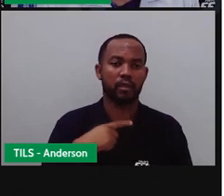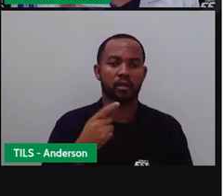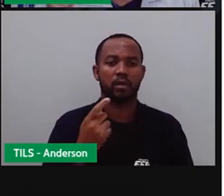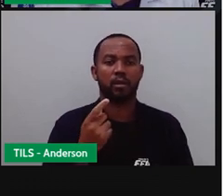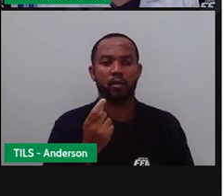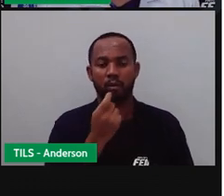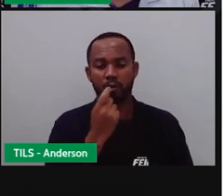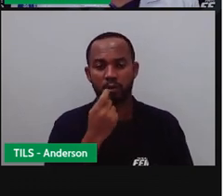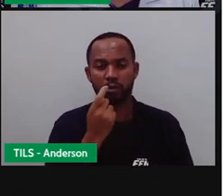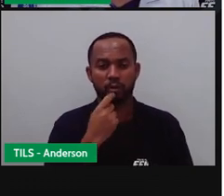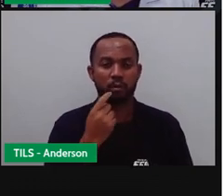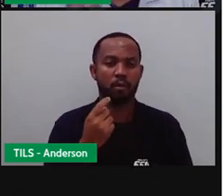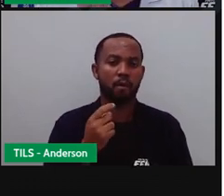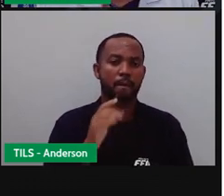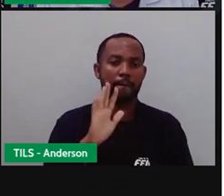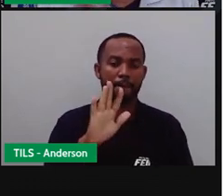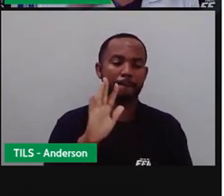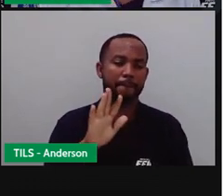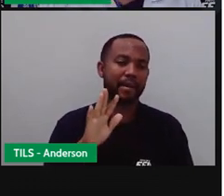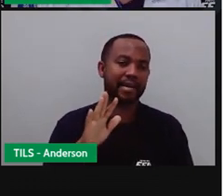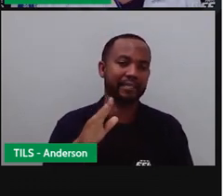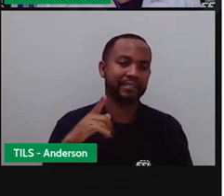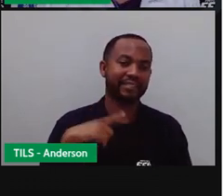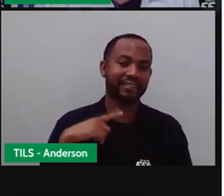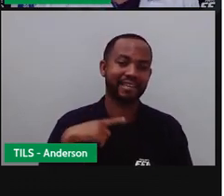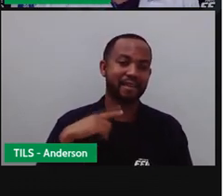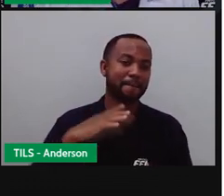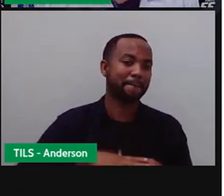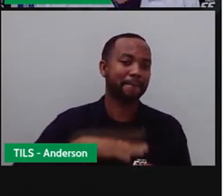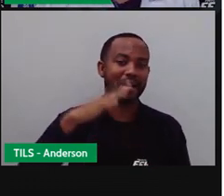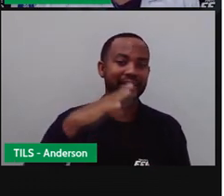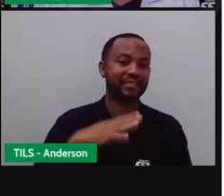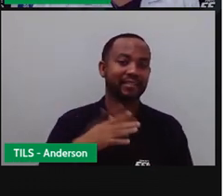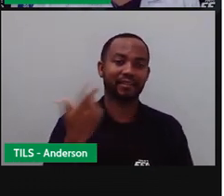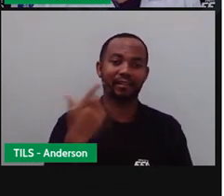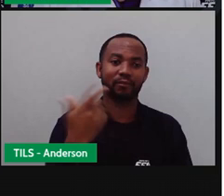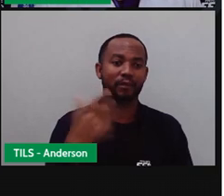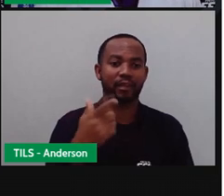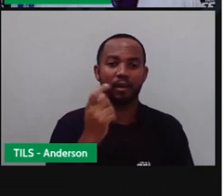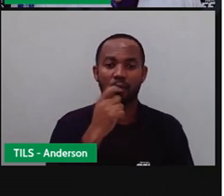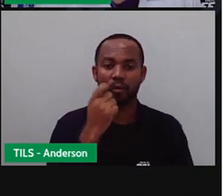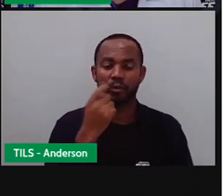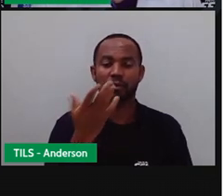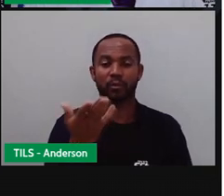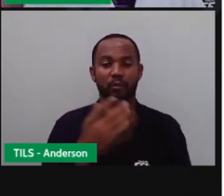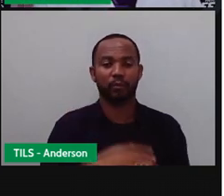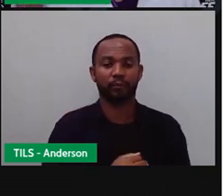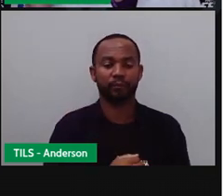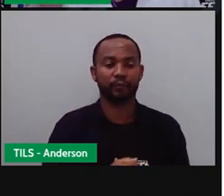desses animais seriam os vertebrados. Se bobear, nem esses 5, certo? Pois é,